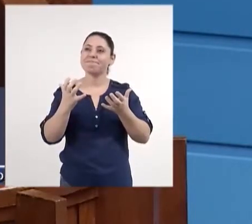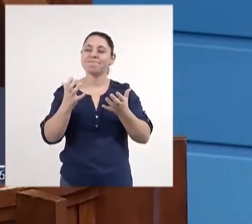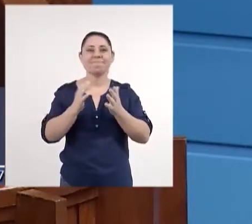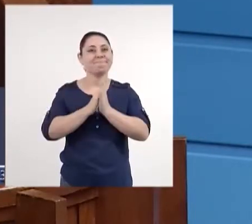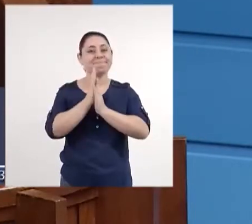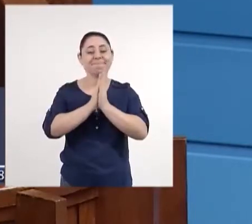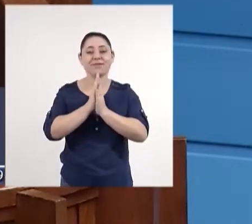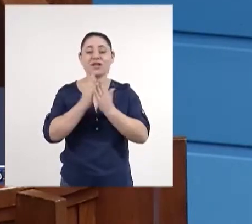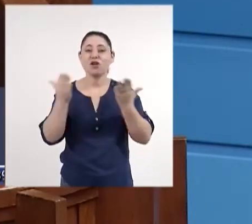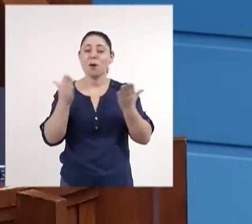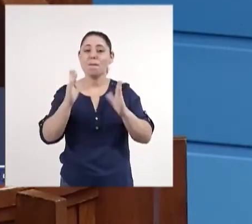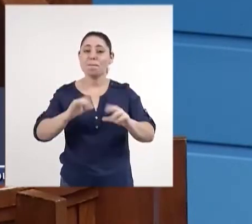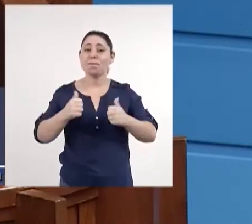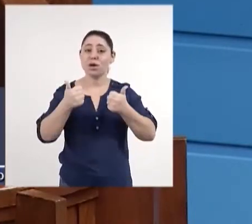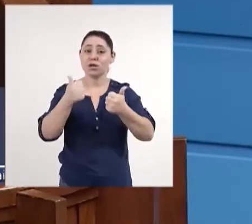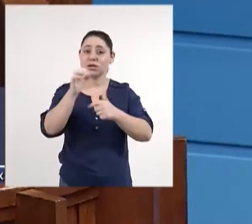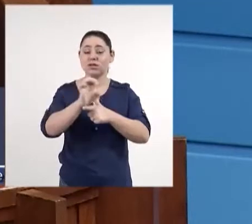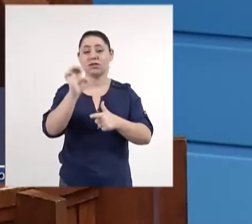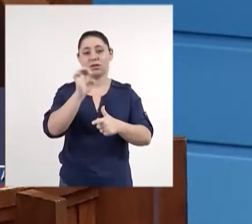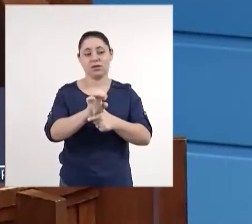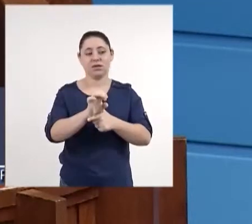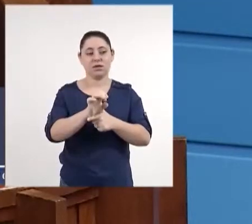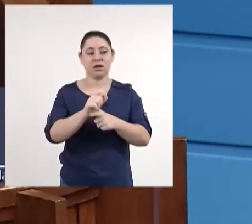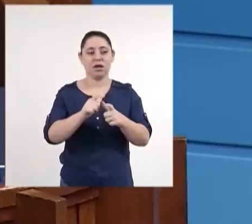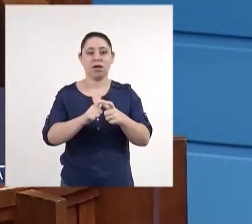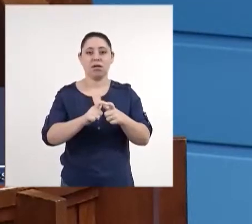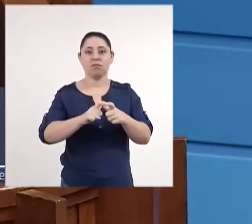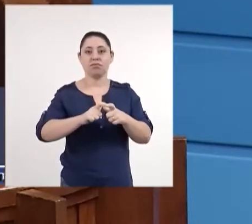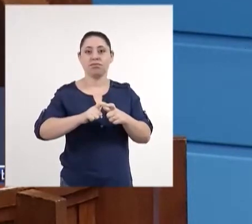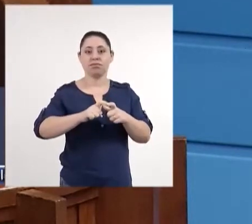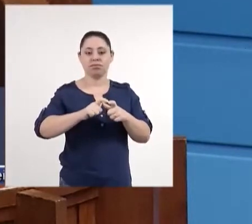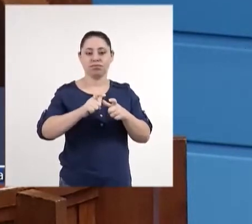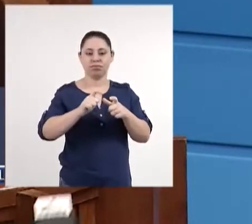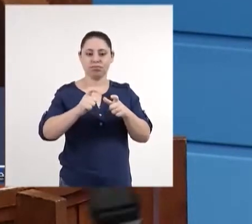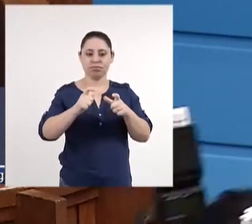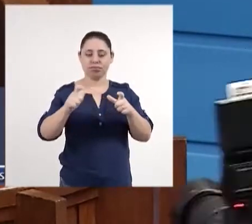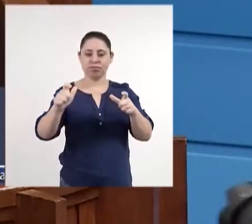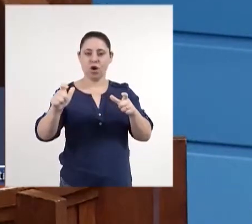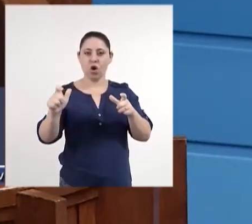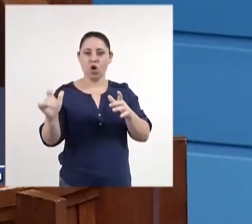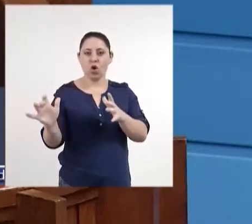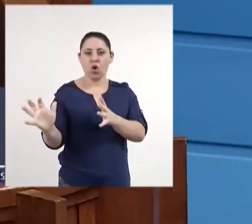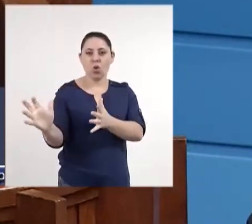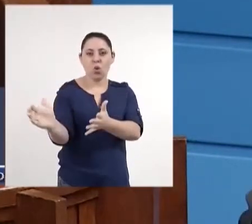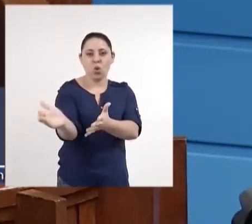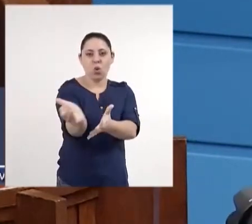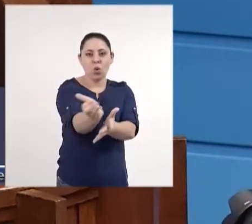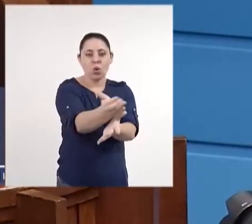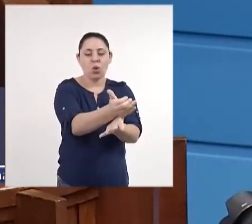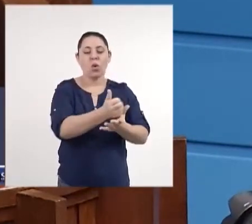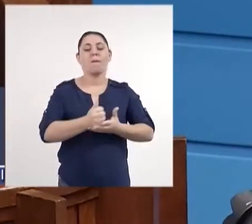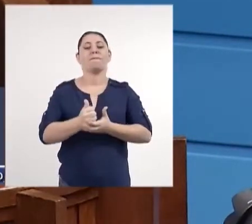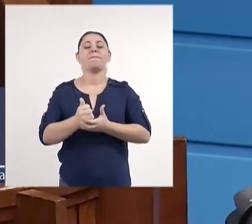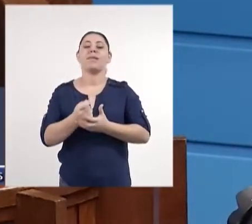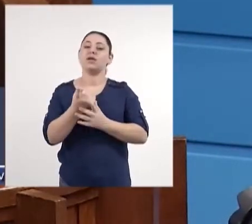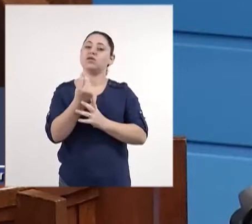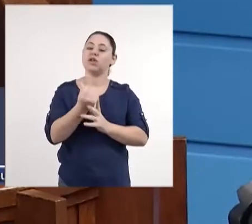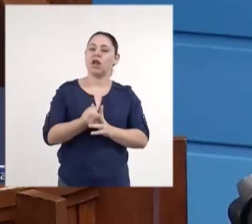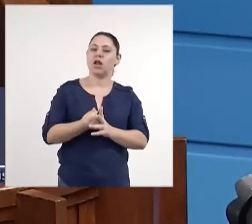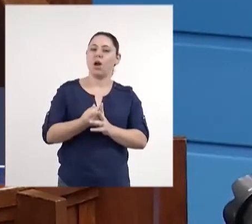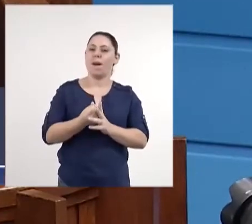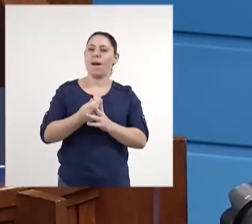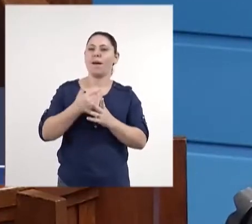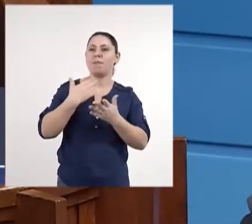coisas positivas do nosso Estado. Aumento real de arrecadação. Aumento real. Não é